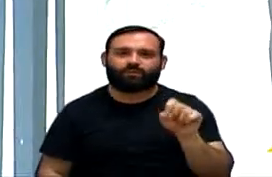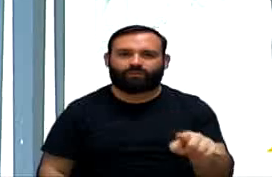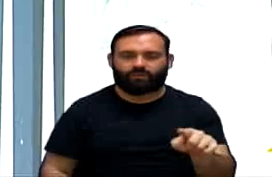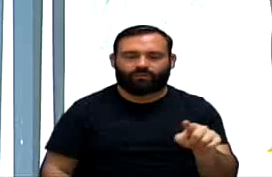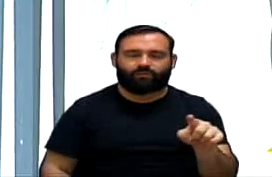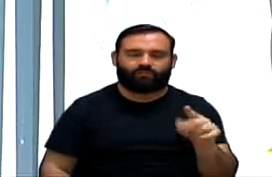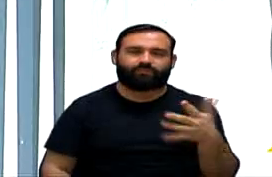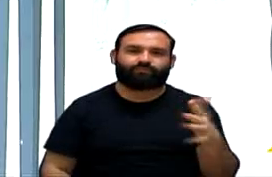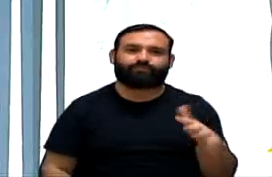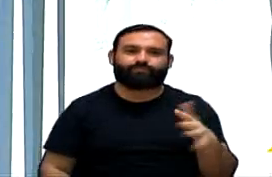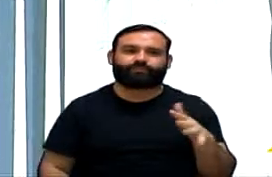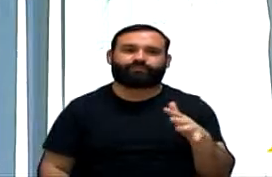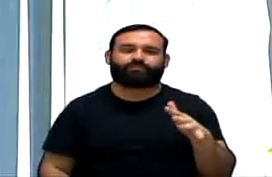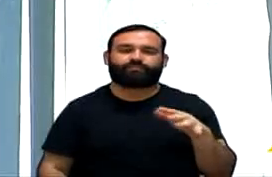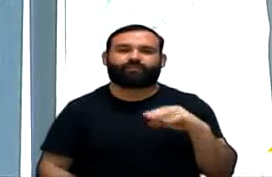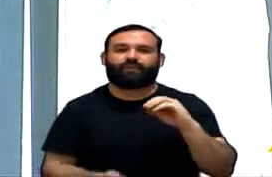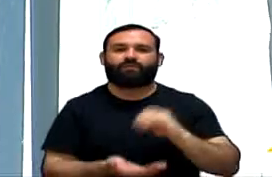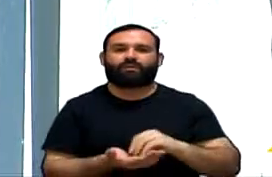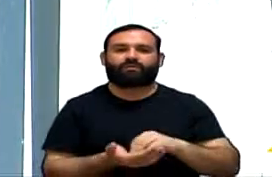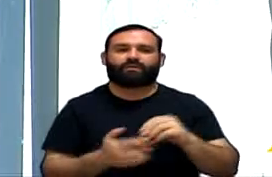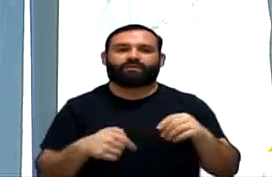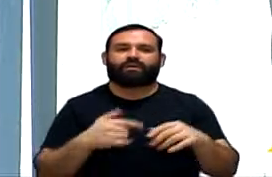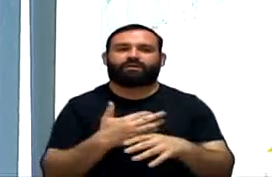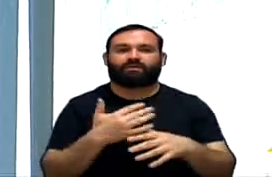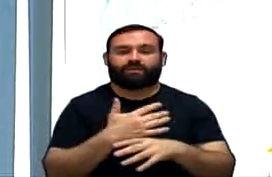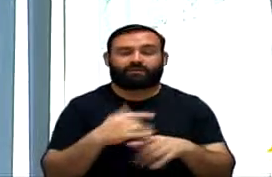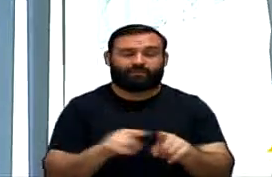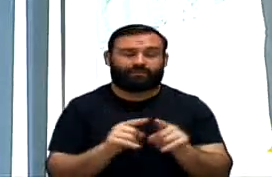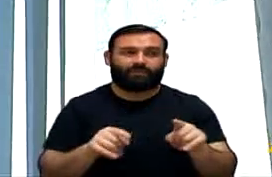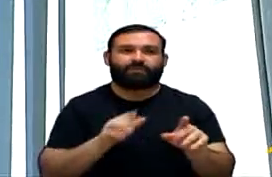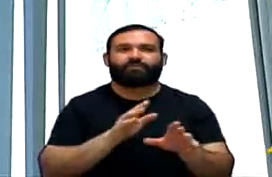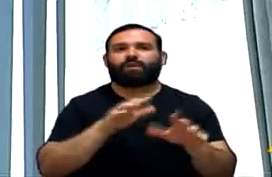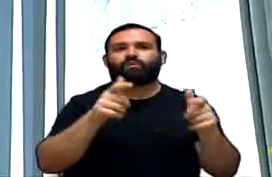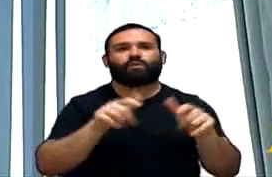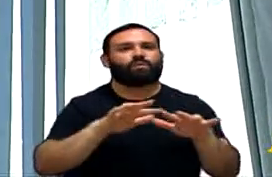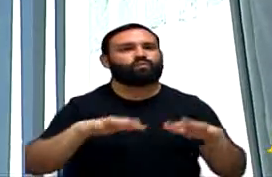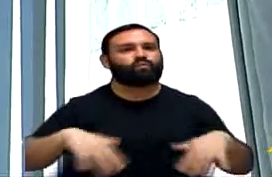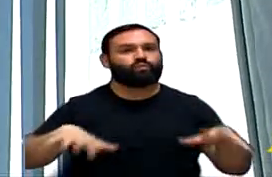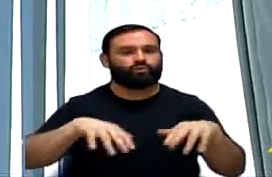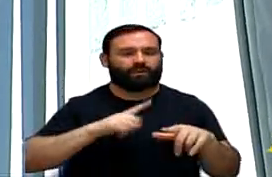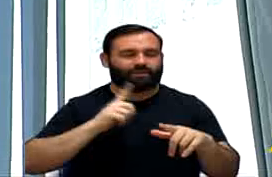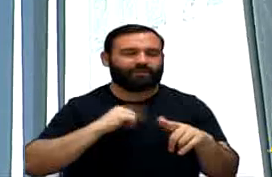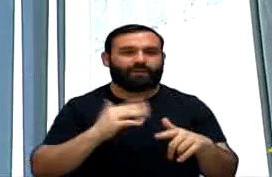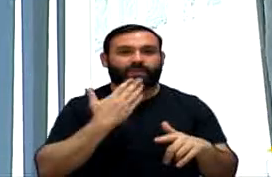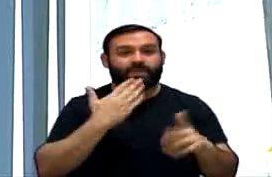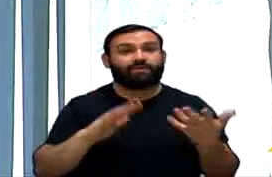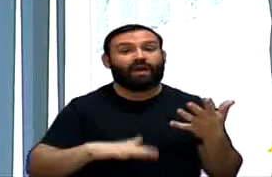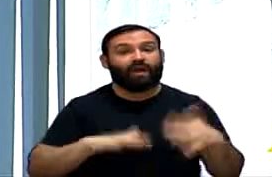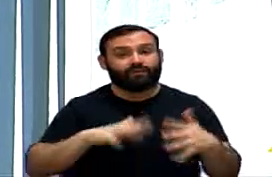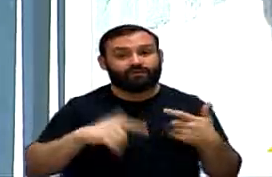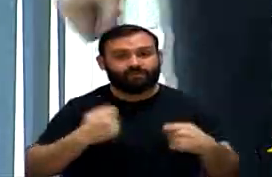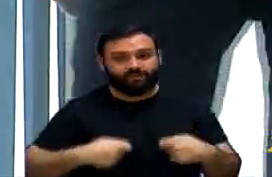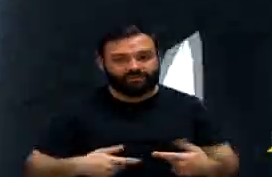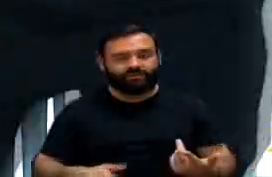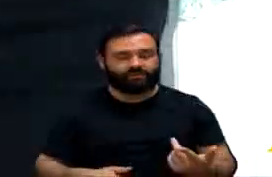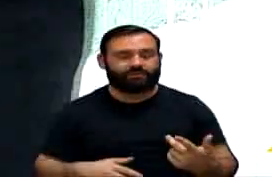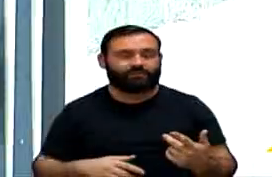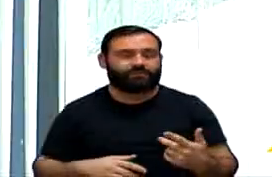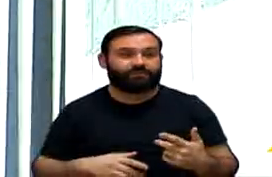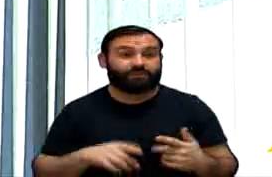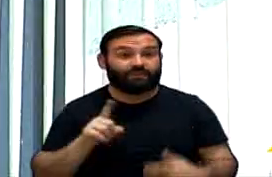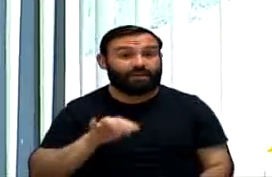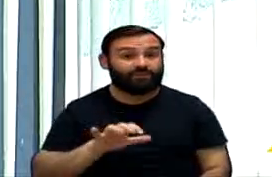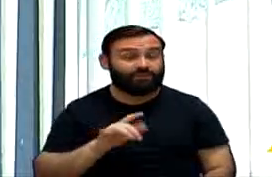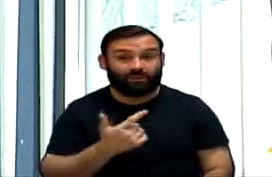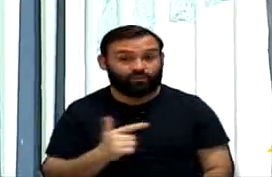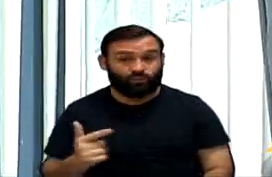eh o déficit que tem na cidade de Sorocaba nos quatro cantos da cidade dos locais onde tem pedido que precisa de demanda isso